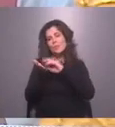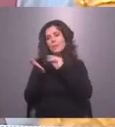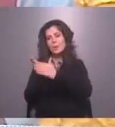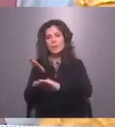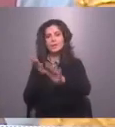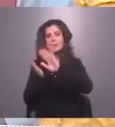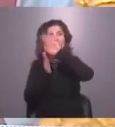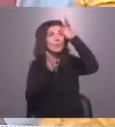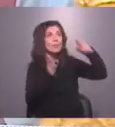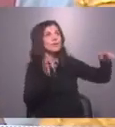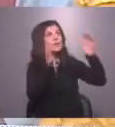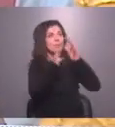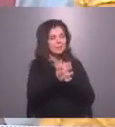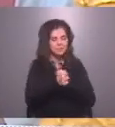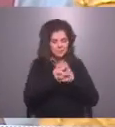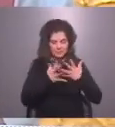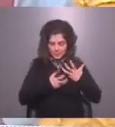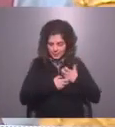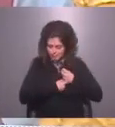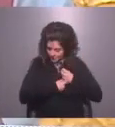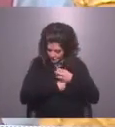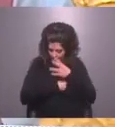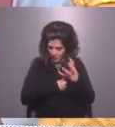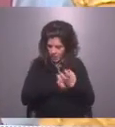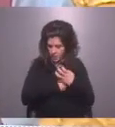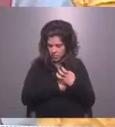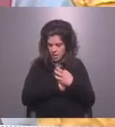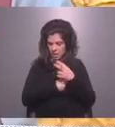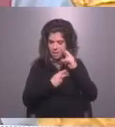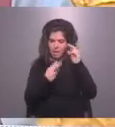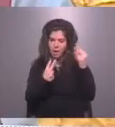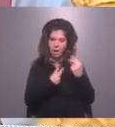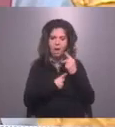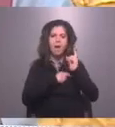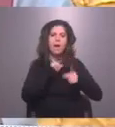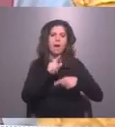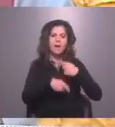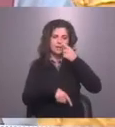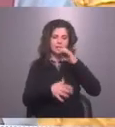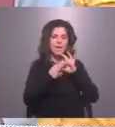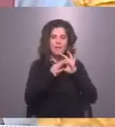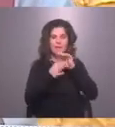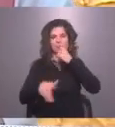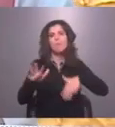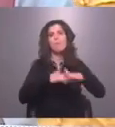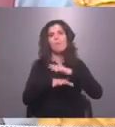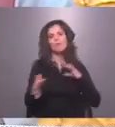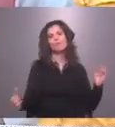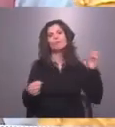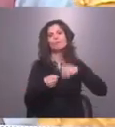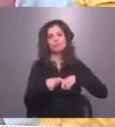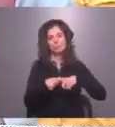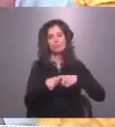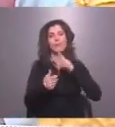Montanha Santa, de coração contrito e humilhado, tome consciência da sua vocação como povo da Aliança, reunido